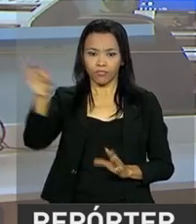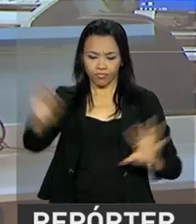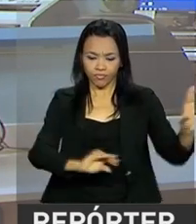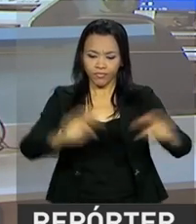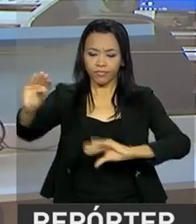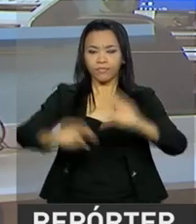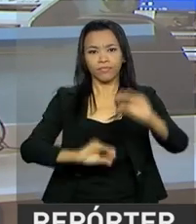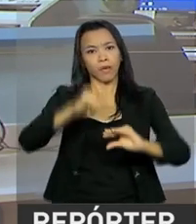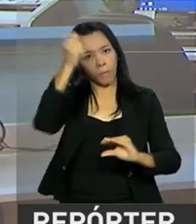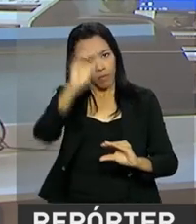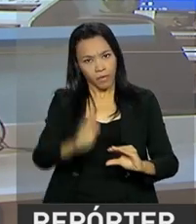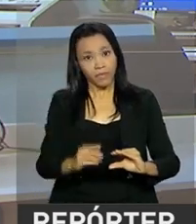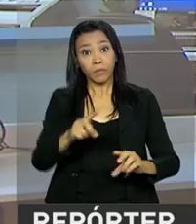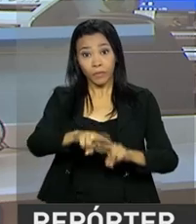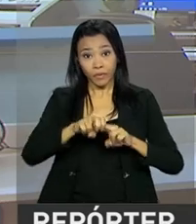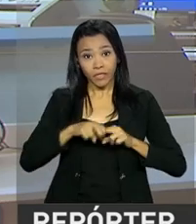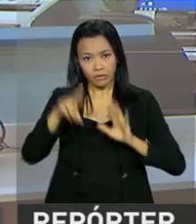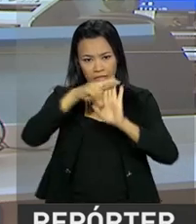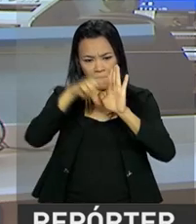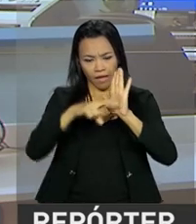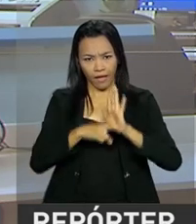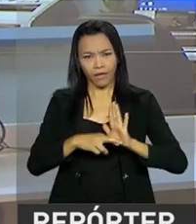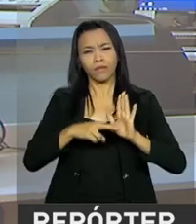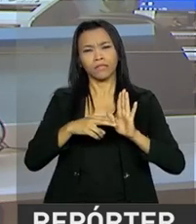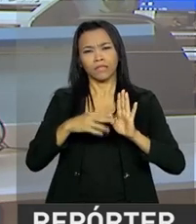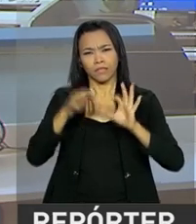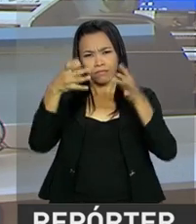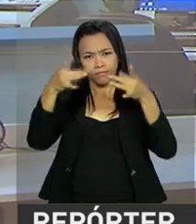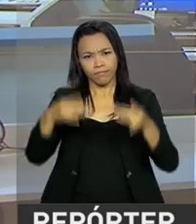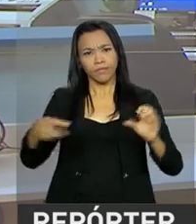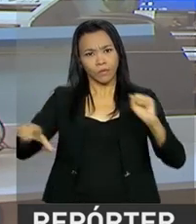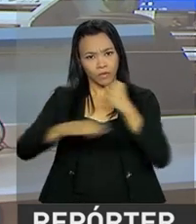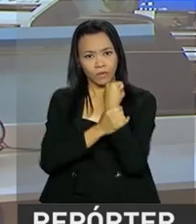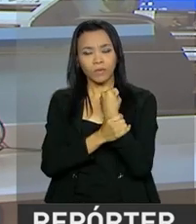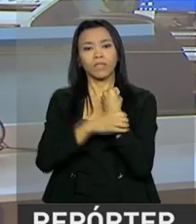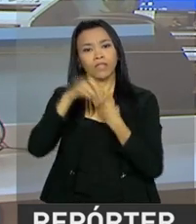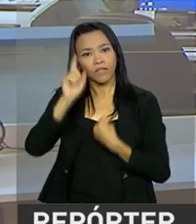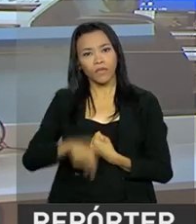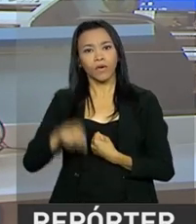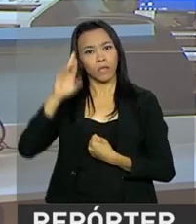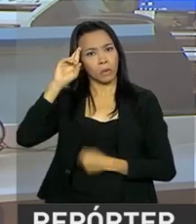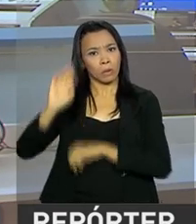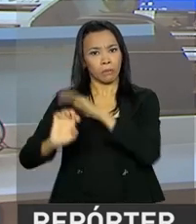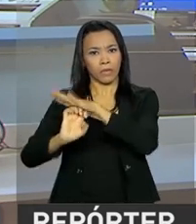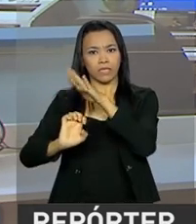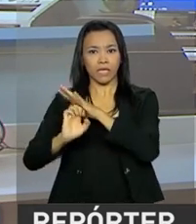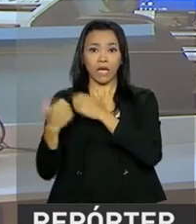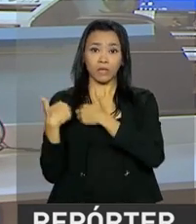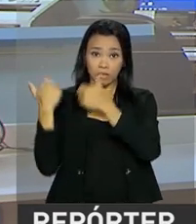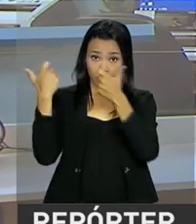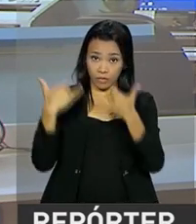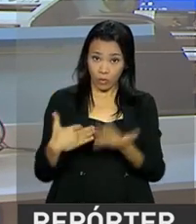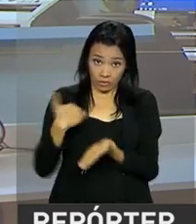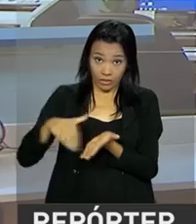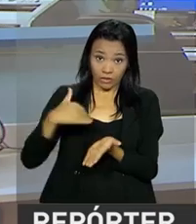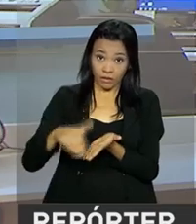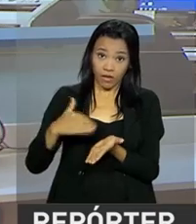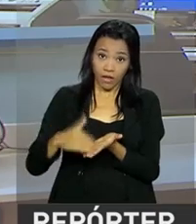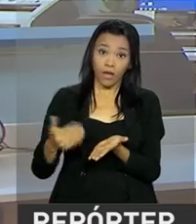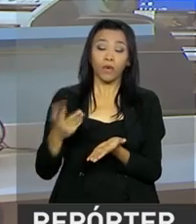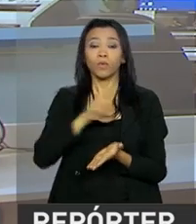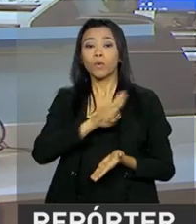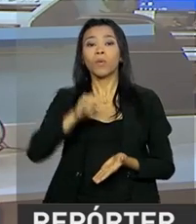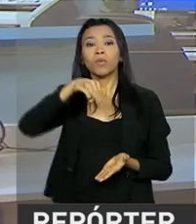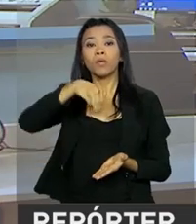que dão mais segurança ao empresário. Foi o que disse o secretário executivo do Programa de Parcerias de Investimentos,